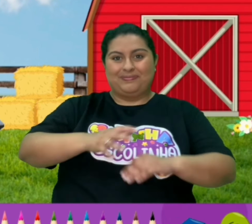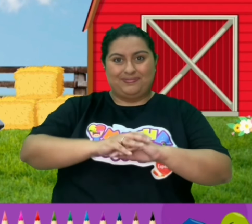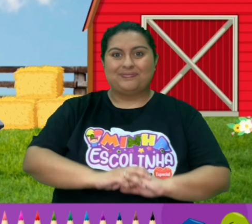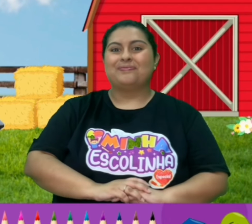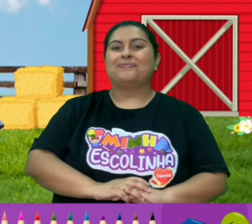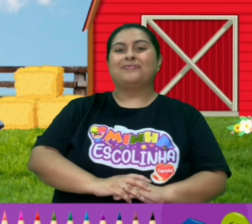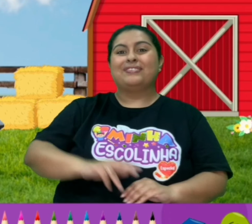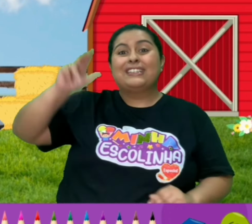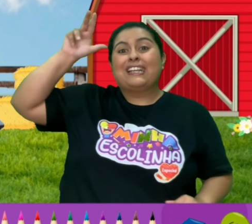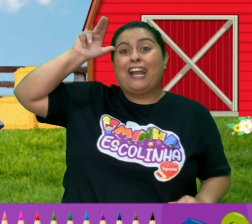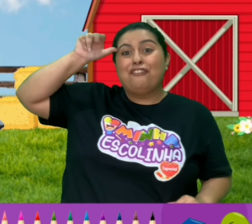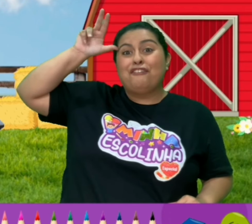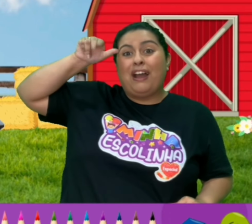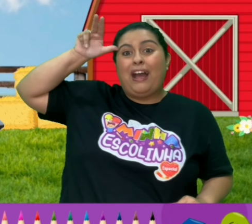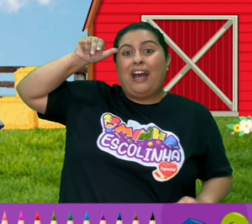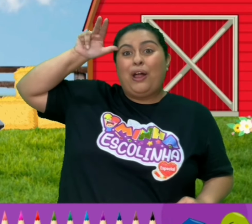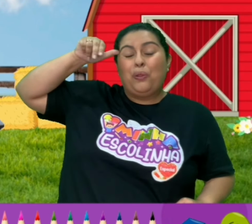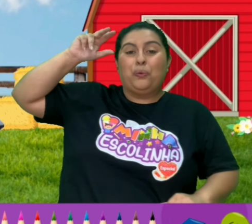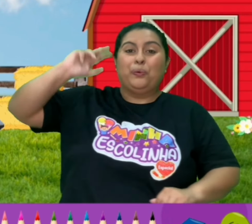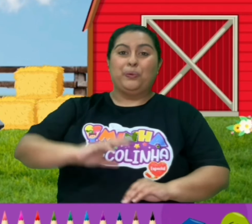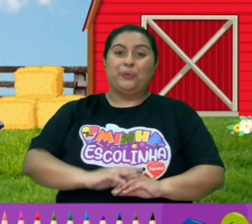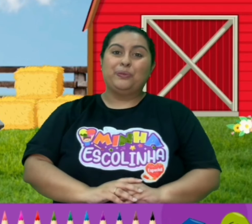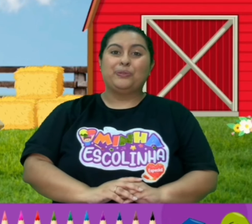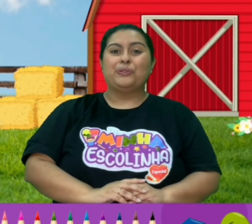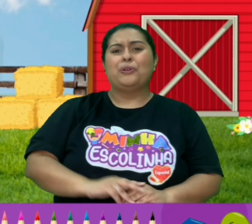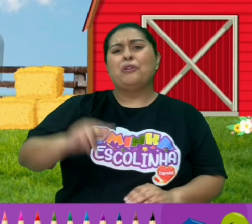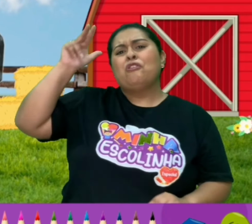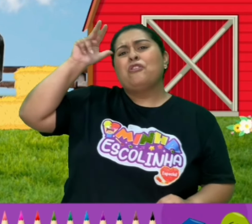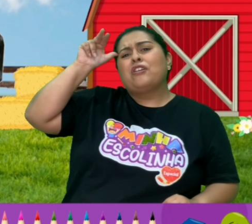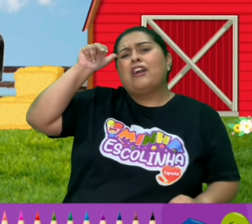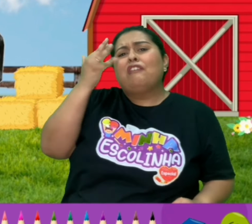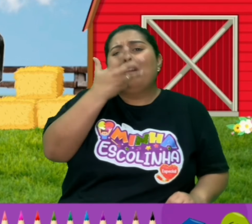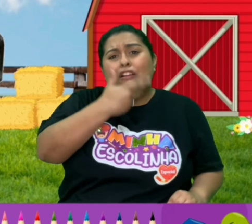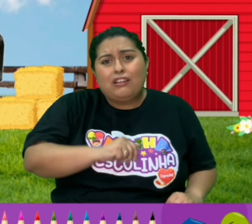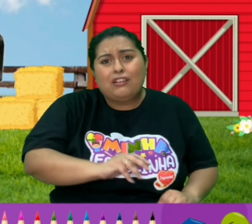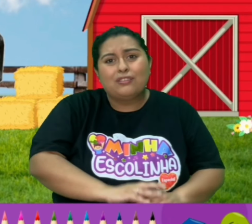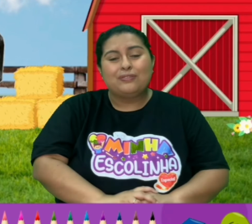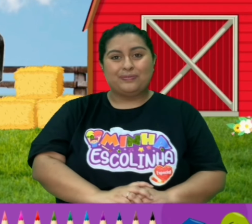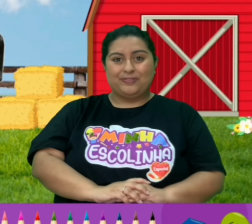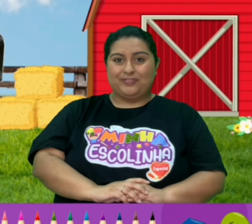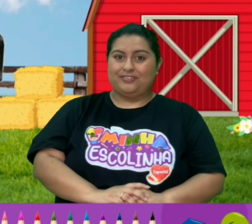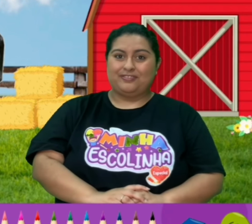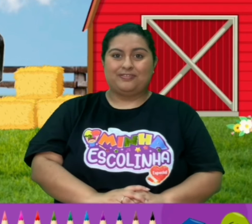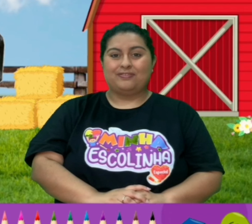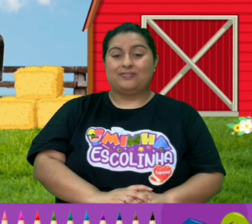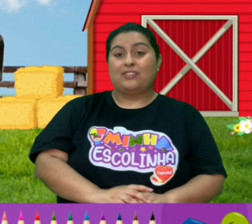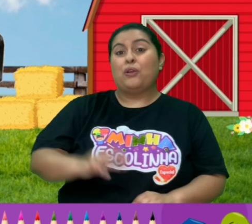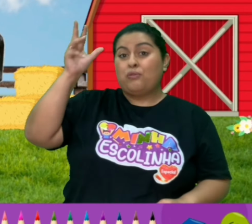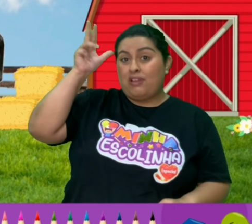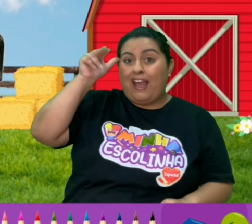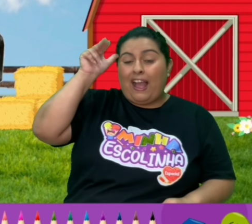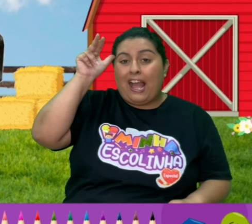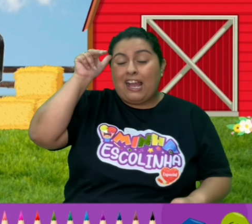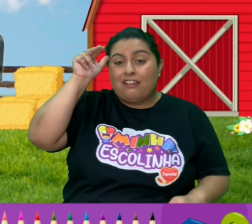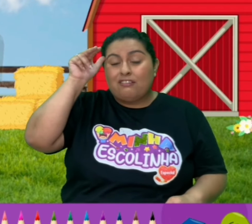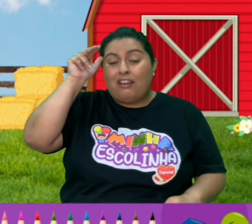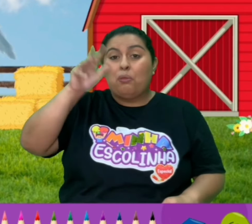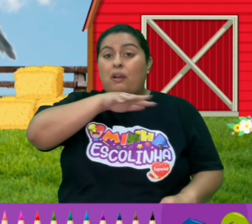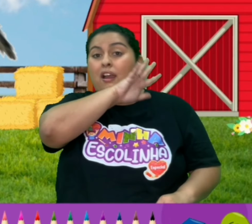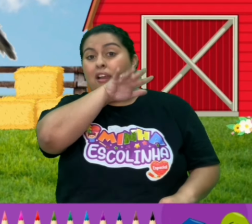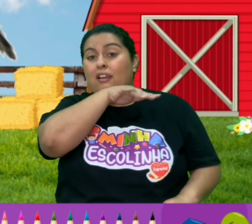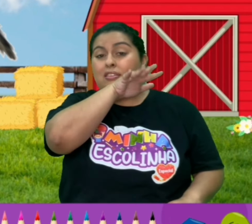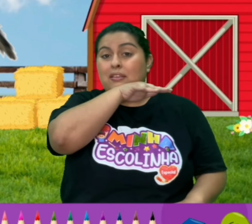mesmo! É um cavalo! Ai, o cavalo é tão lindo, né? Os cavalos são